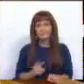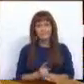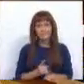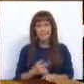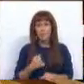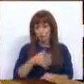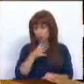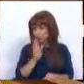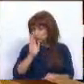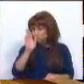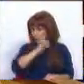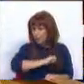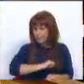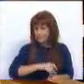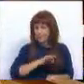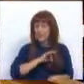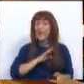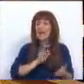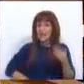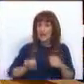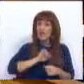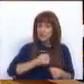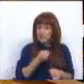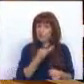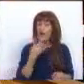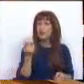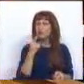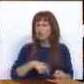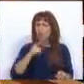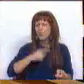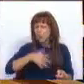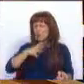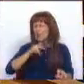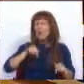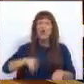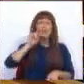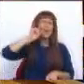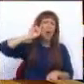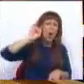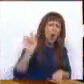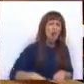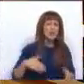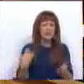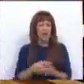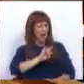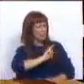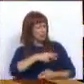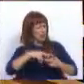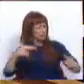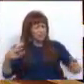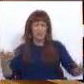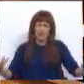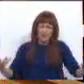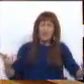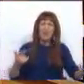eu já expliquei, e vários camaradas meus, tantas vezes, aquilo que nós defendemos para o poder autárquico, que,